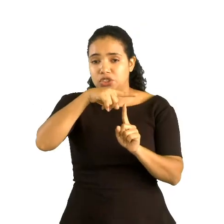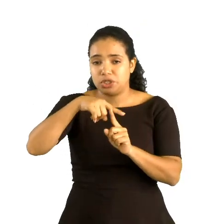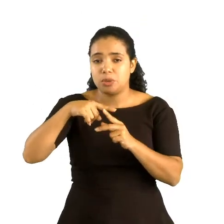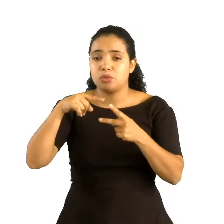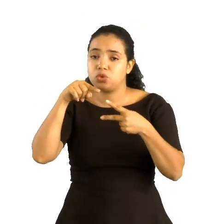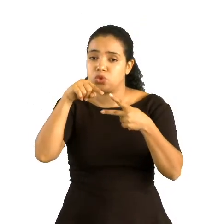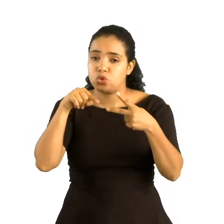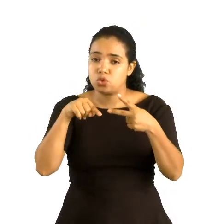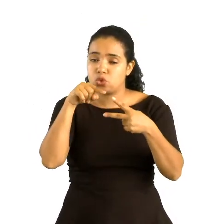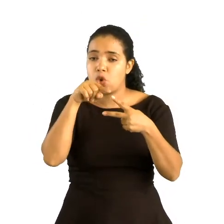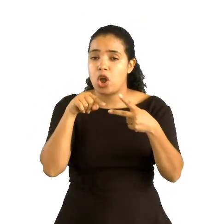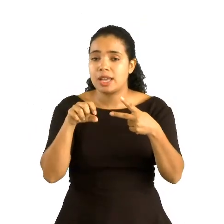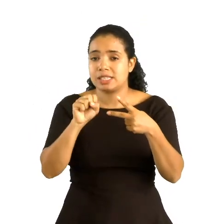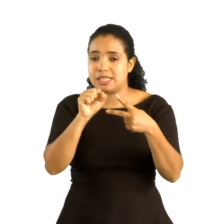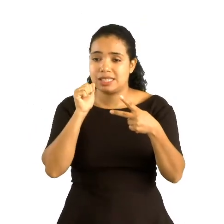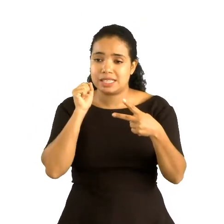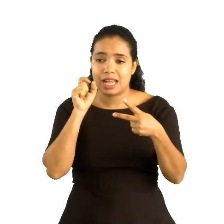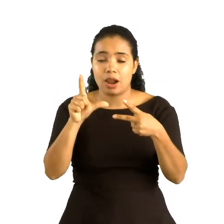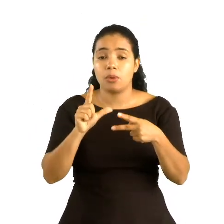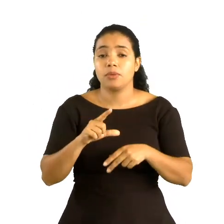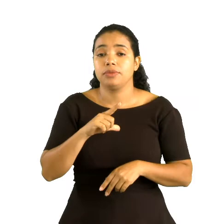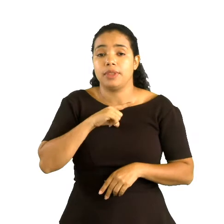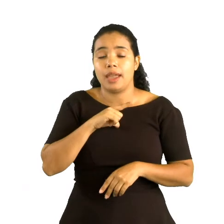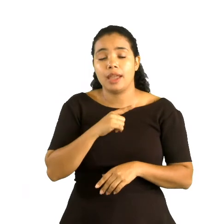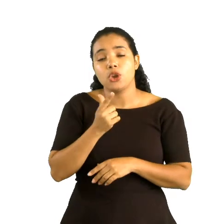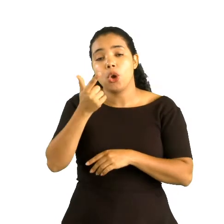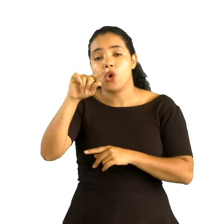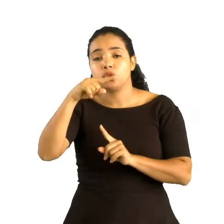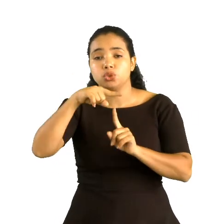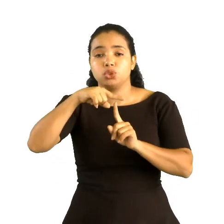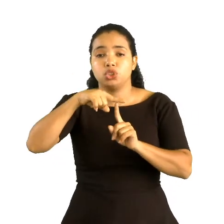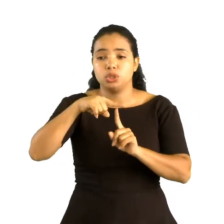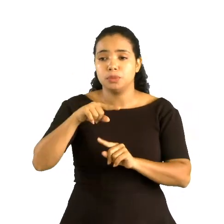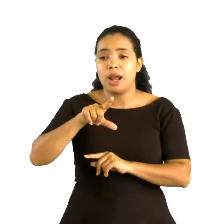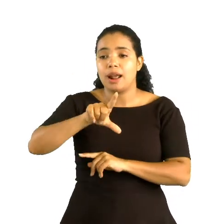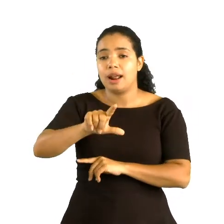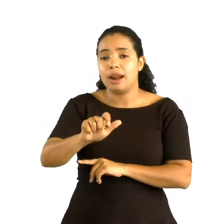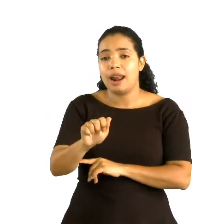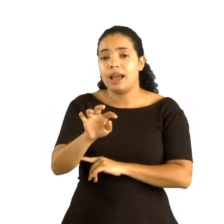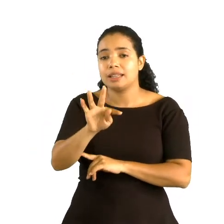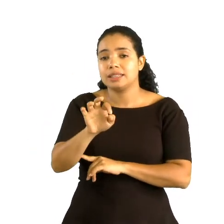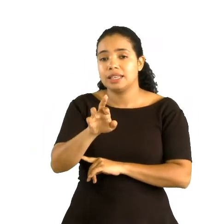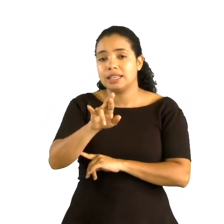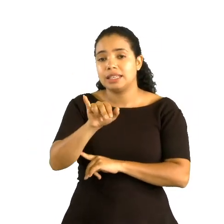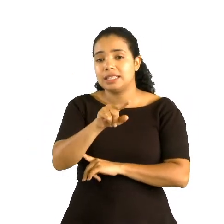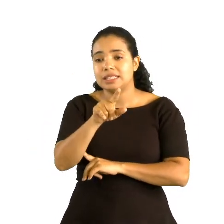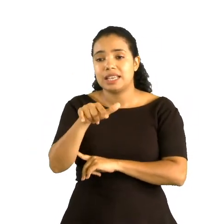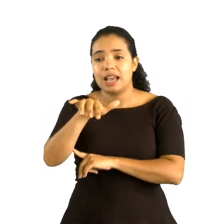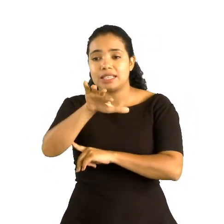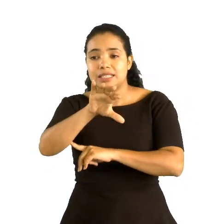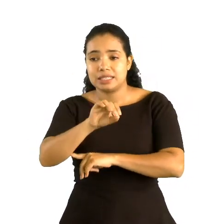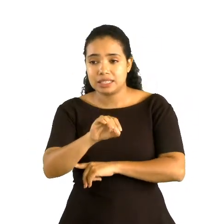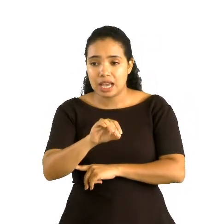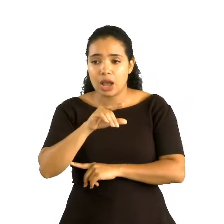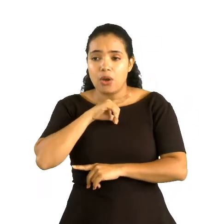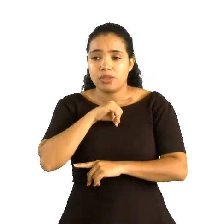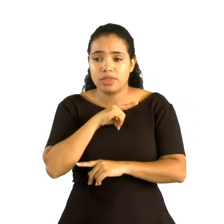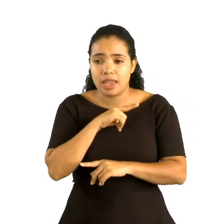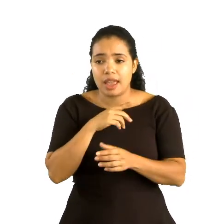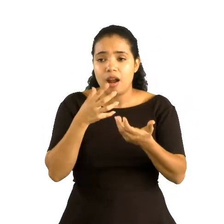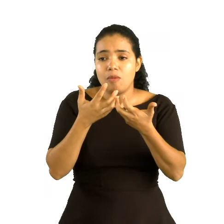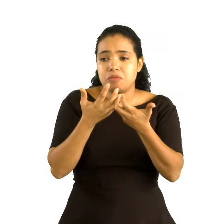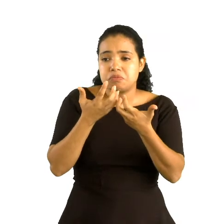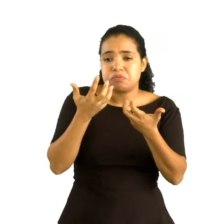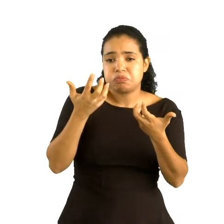sais dentro deles. Nós temos também a laterização, que é aquele solo que vai erodindo